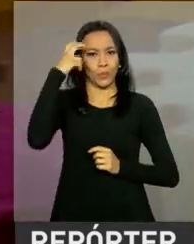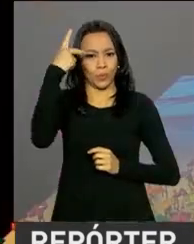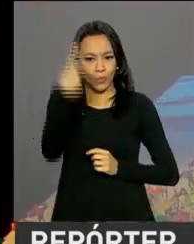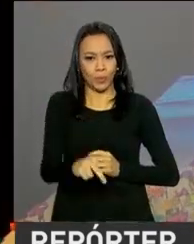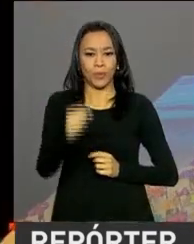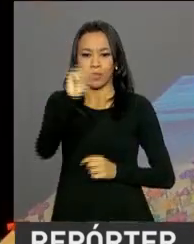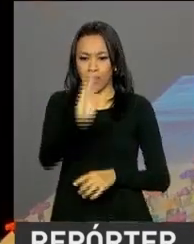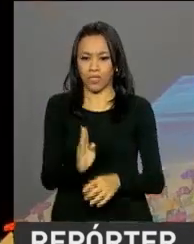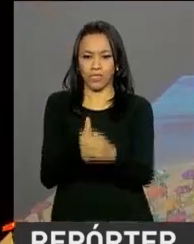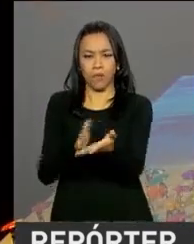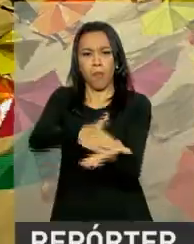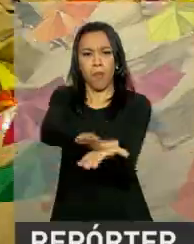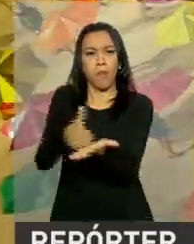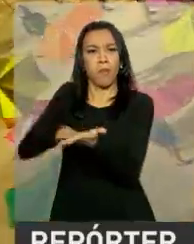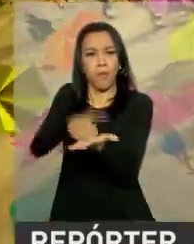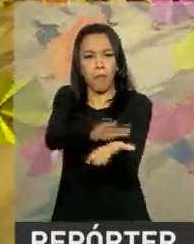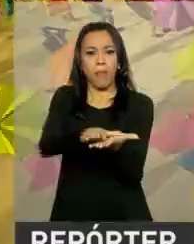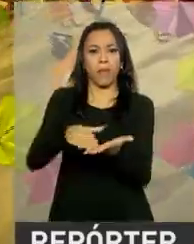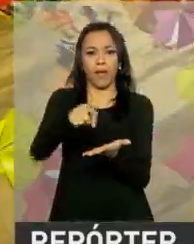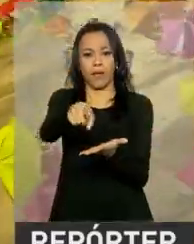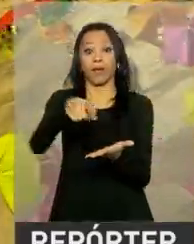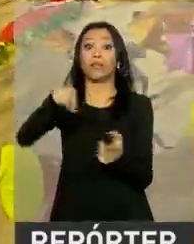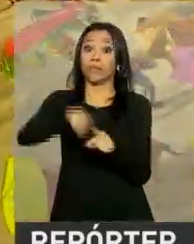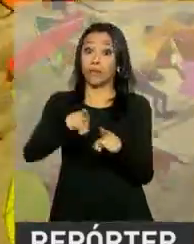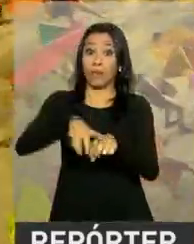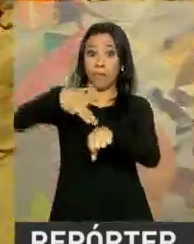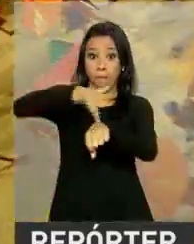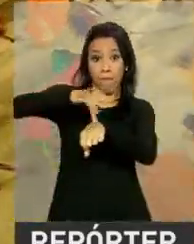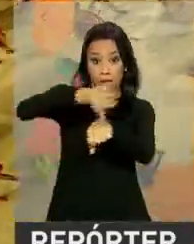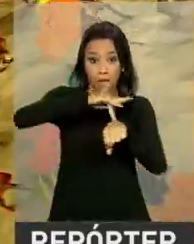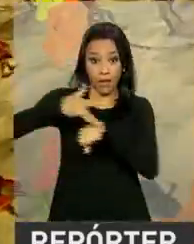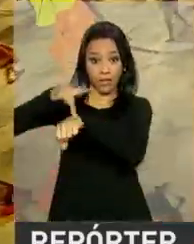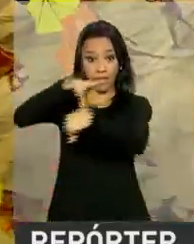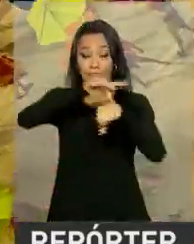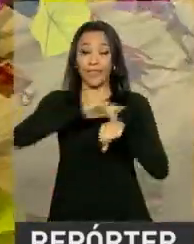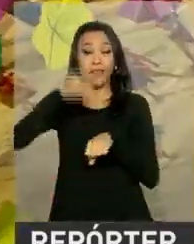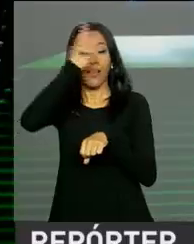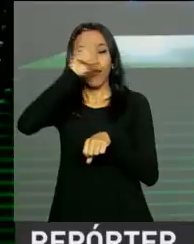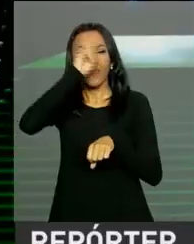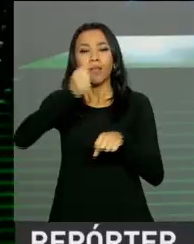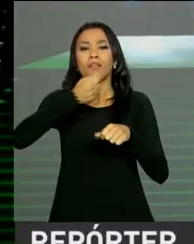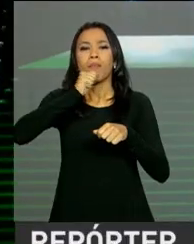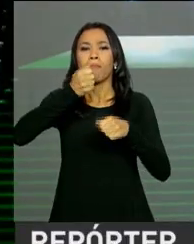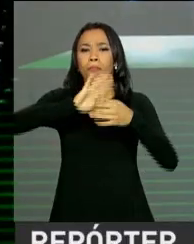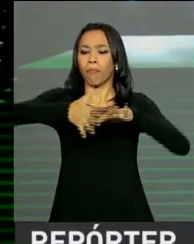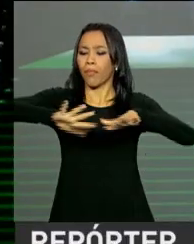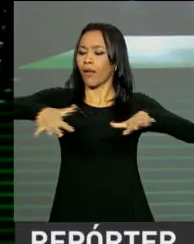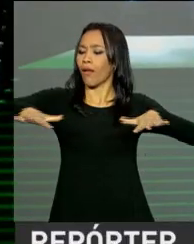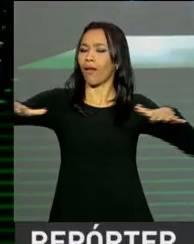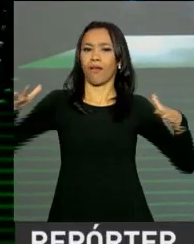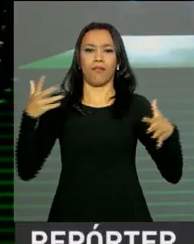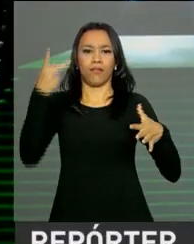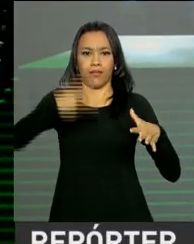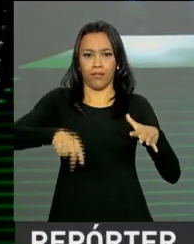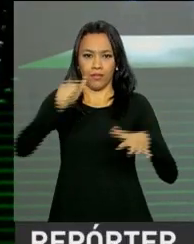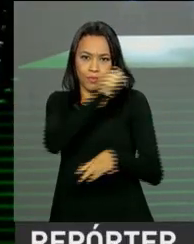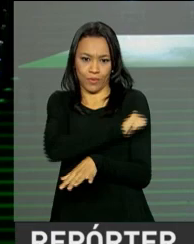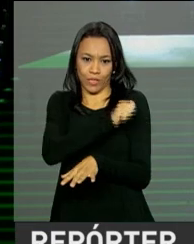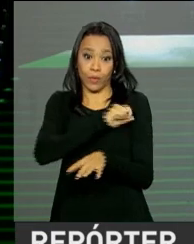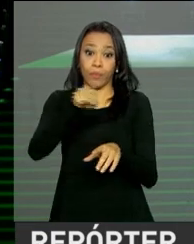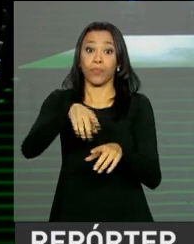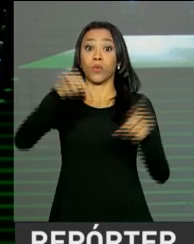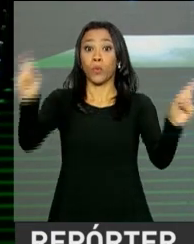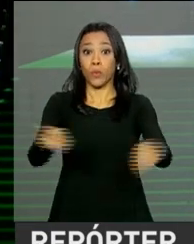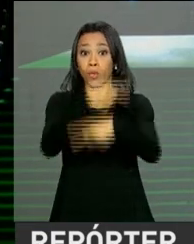samba. Projeções e bailarinos recriaram no estádio as praias cariocas. O hino nacional foi executado pelas mãos de